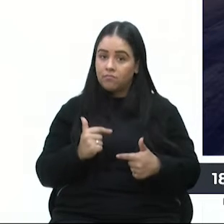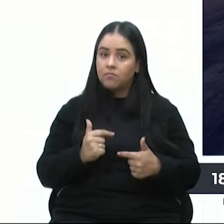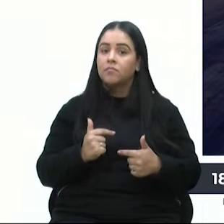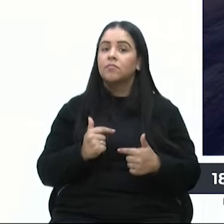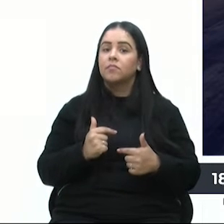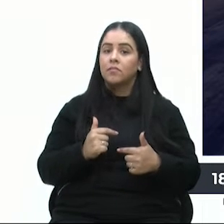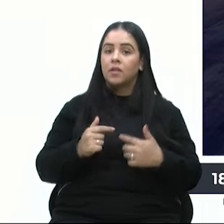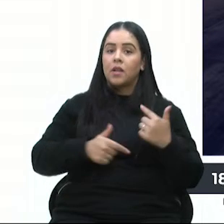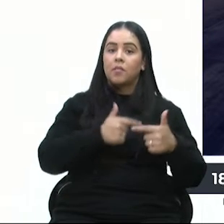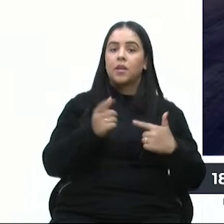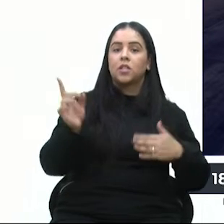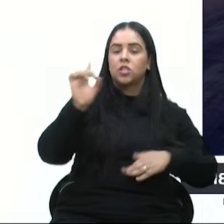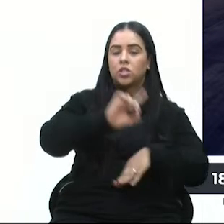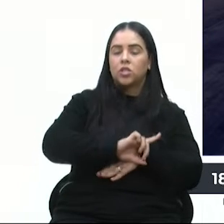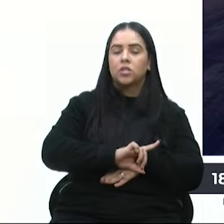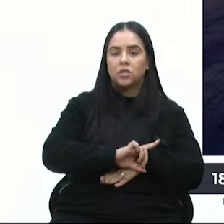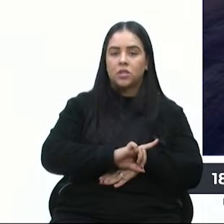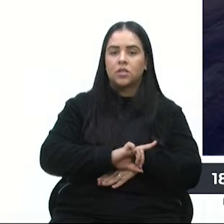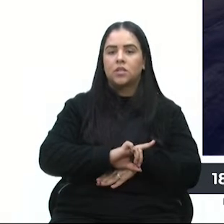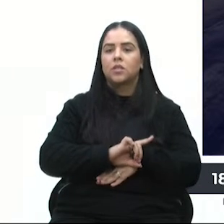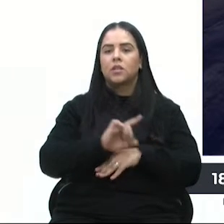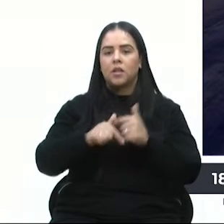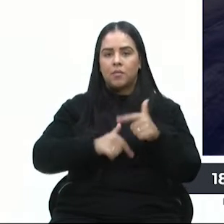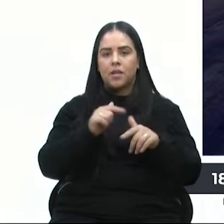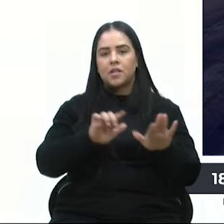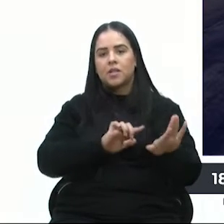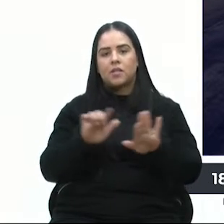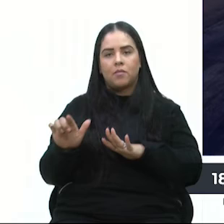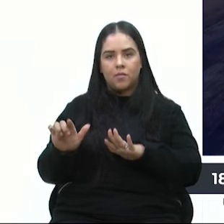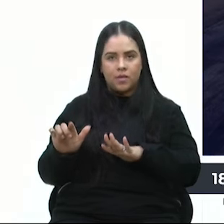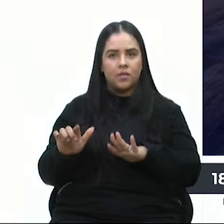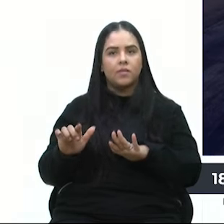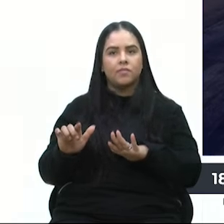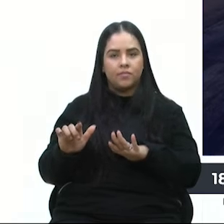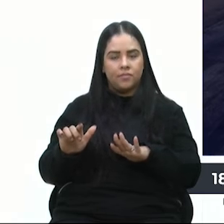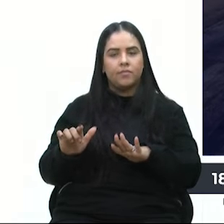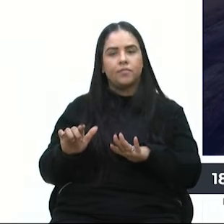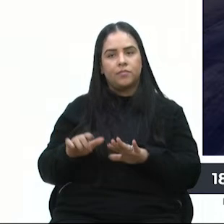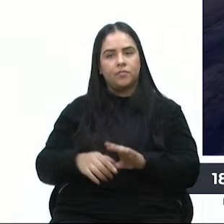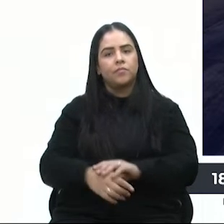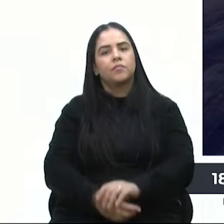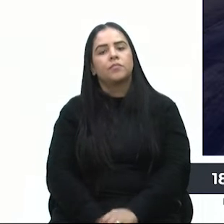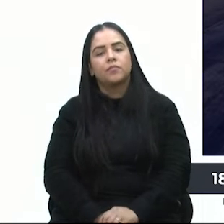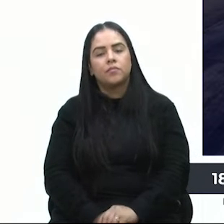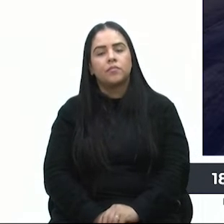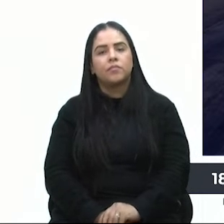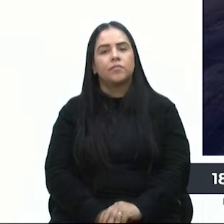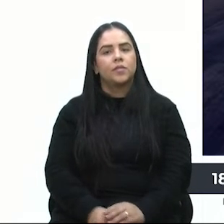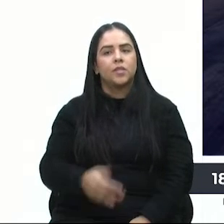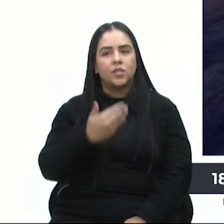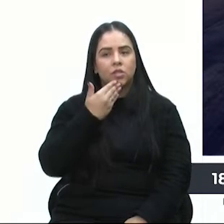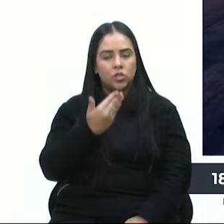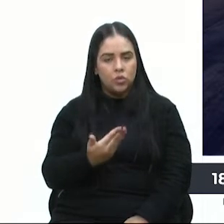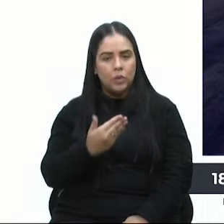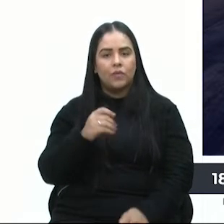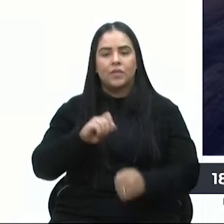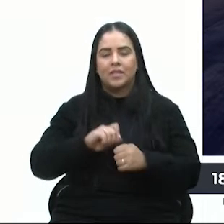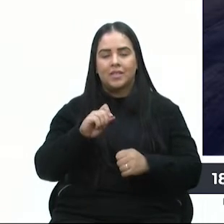trabalha durante o dia, trabalha durante a semana e pediu para que se fizesse à